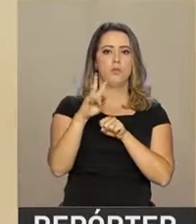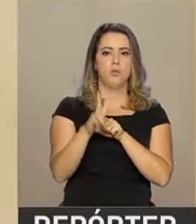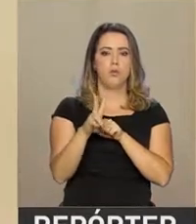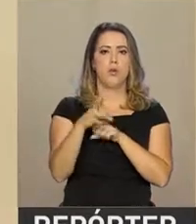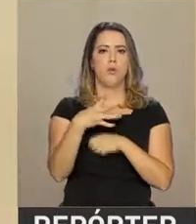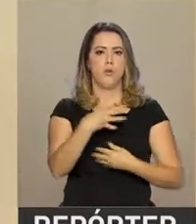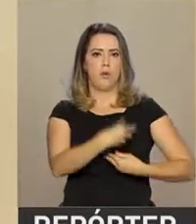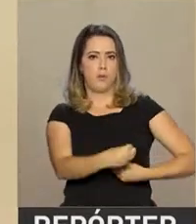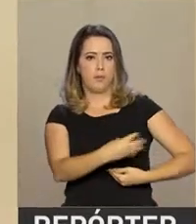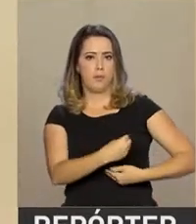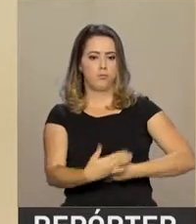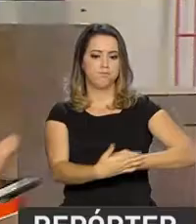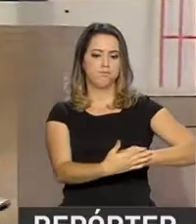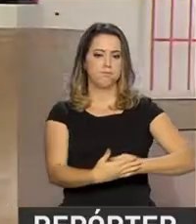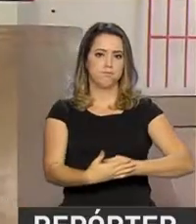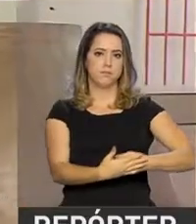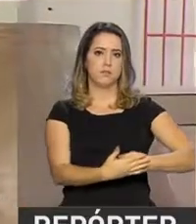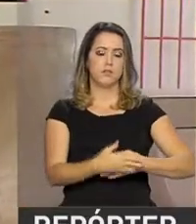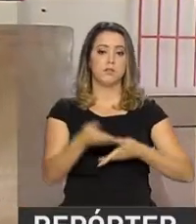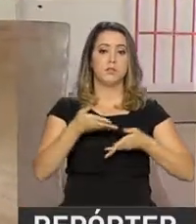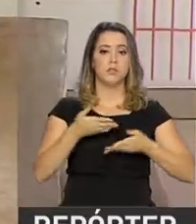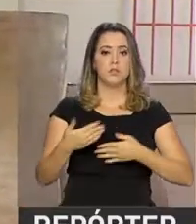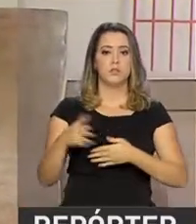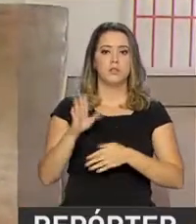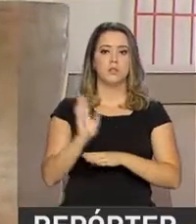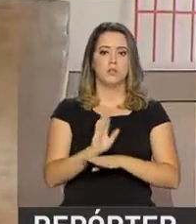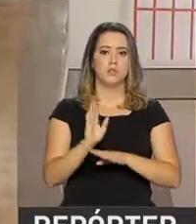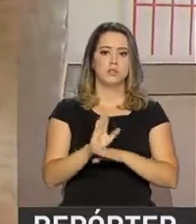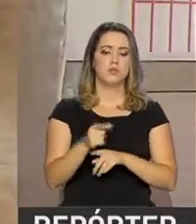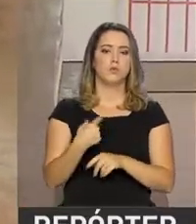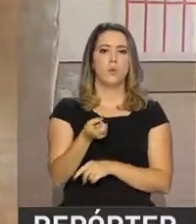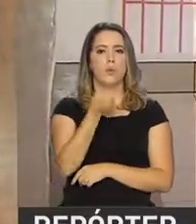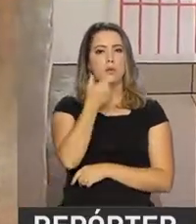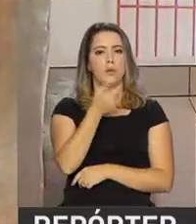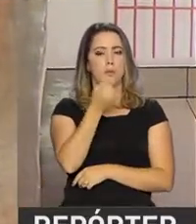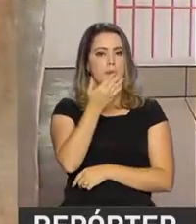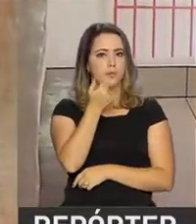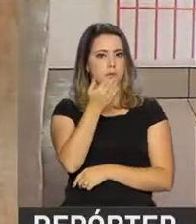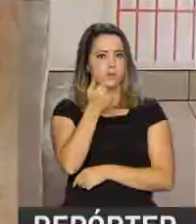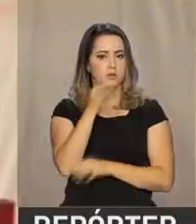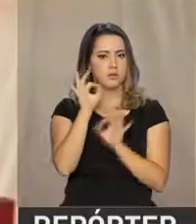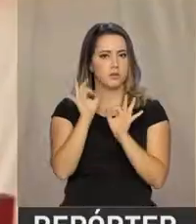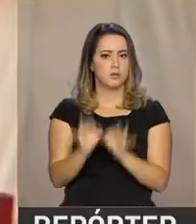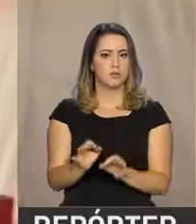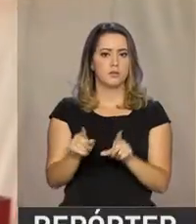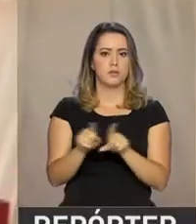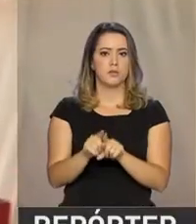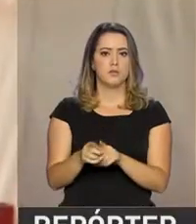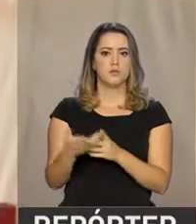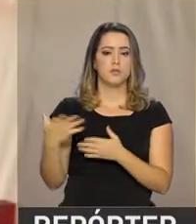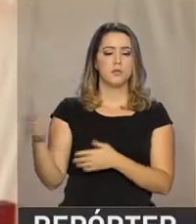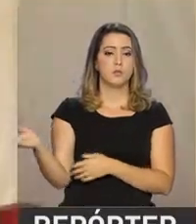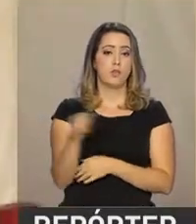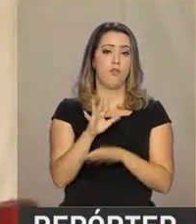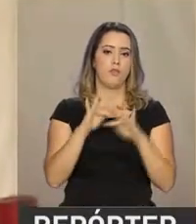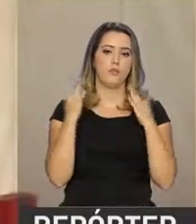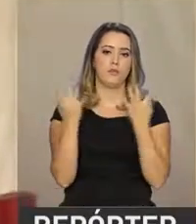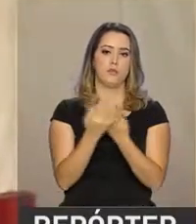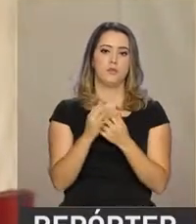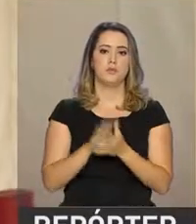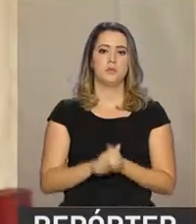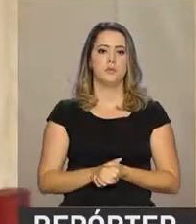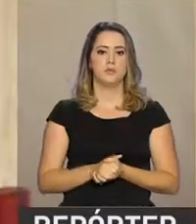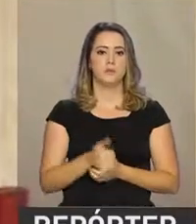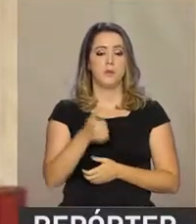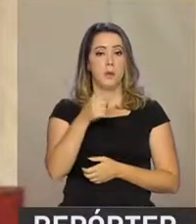quando ainda era um bebê na casa de apoio recebeu remédios alimentação adequada e ganhou uma família meu pai era muito